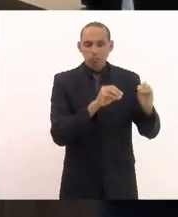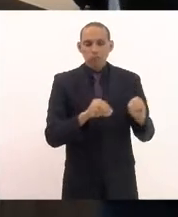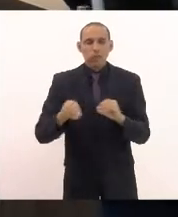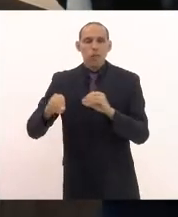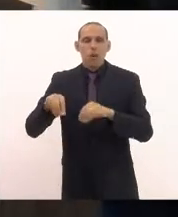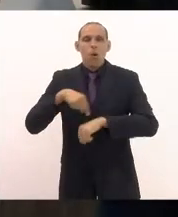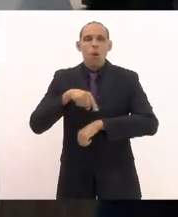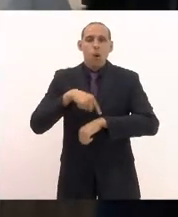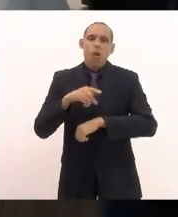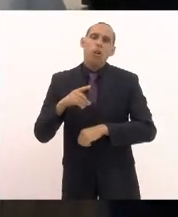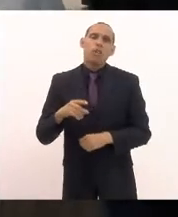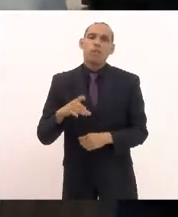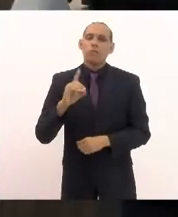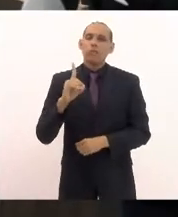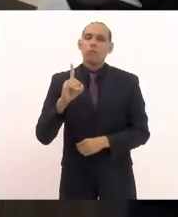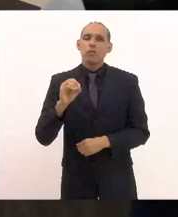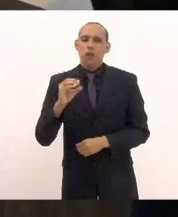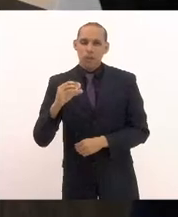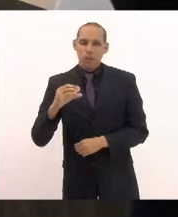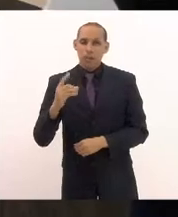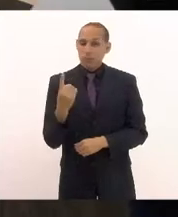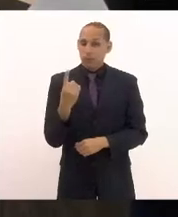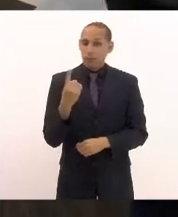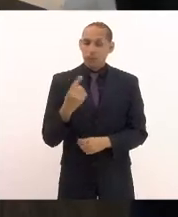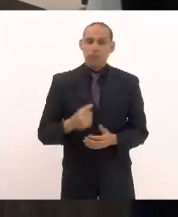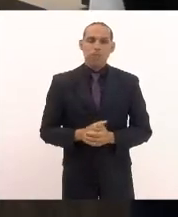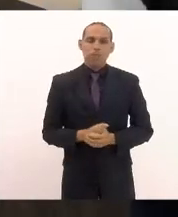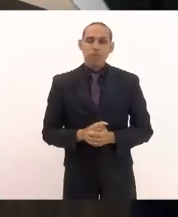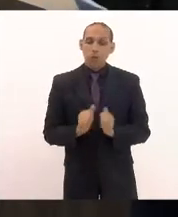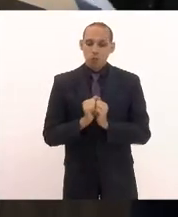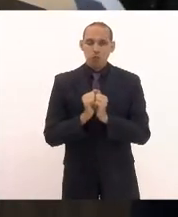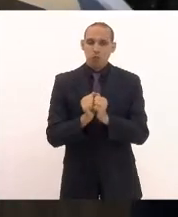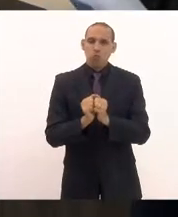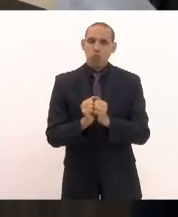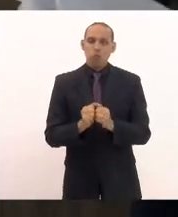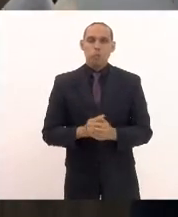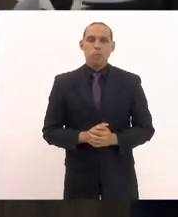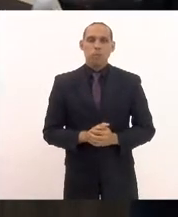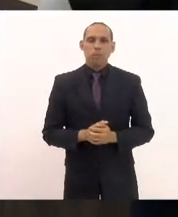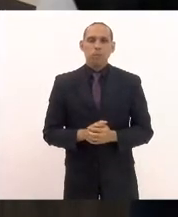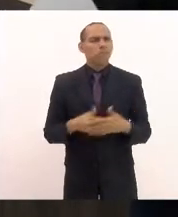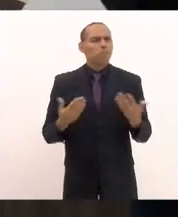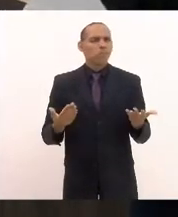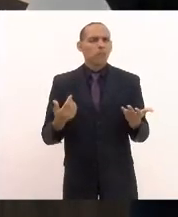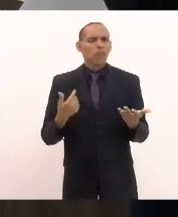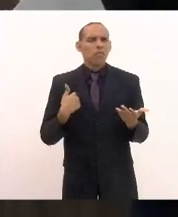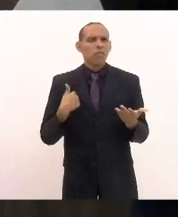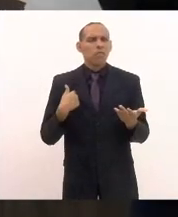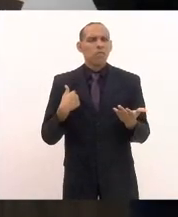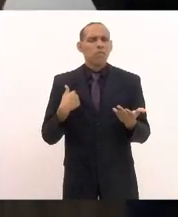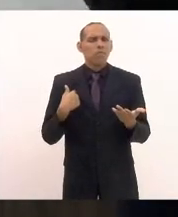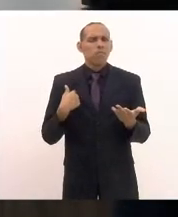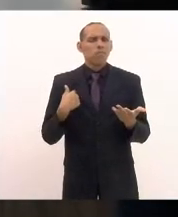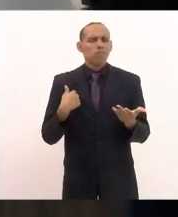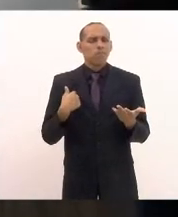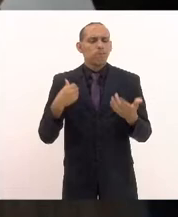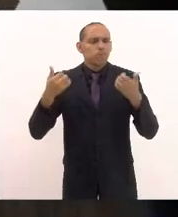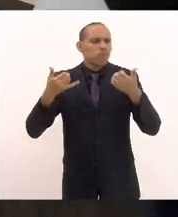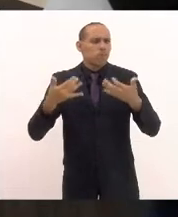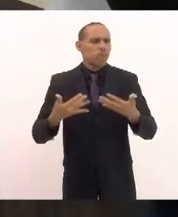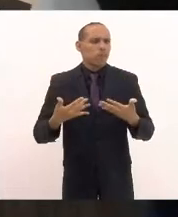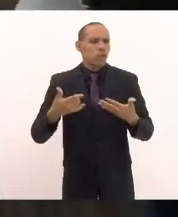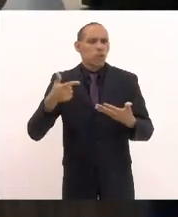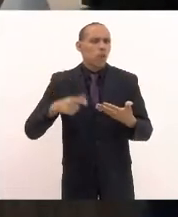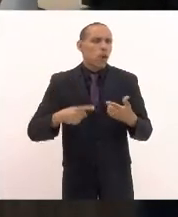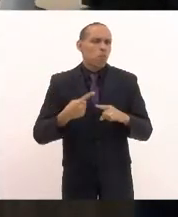para os professores docentes DOC 1. Por que eu quero fazer esse resgate? Porque eu não gosto